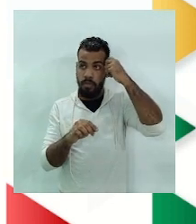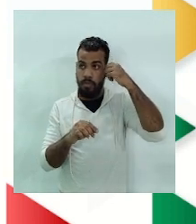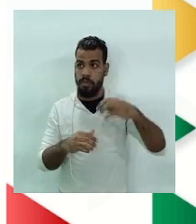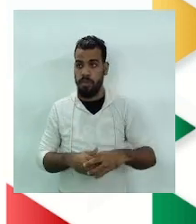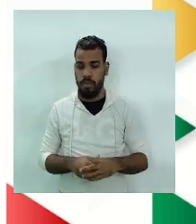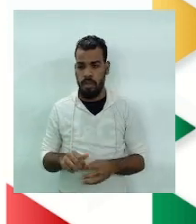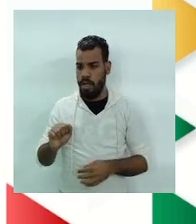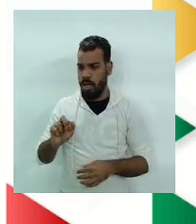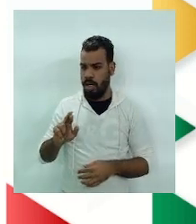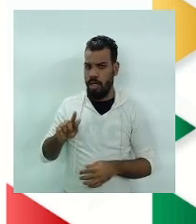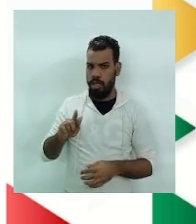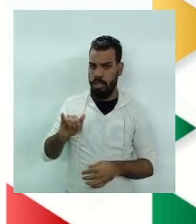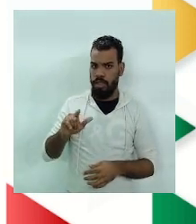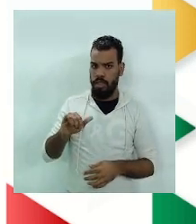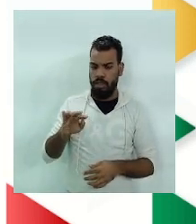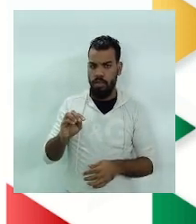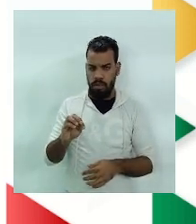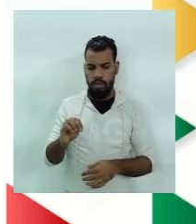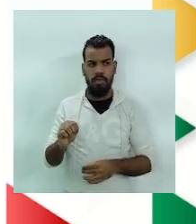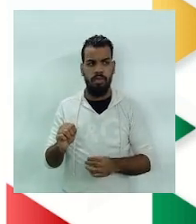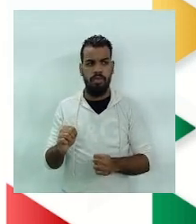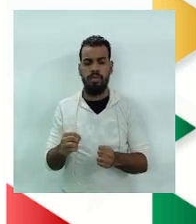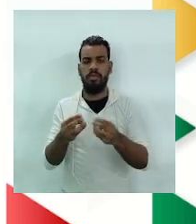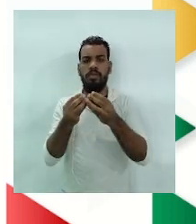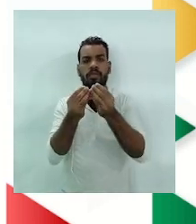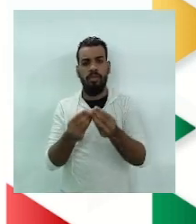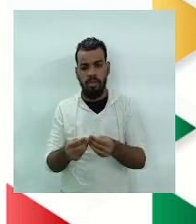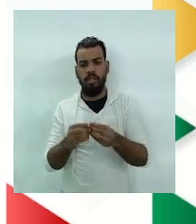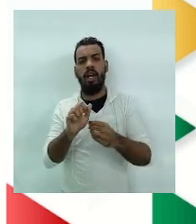No argilito é formado pelo depósito de grãos de